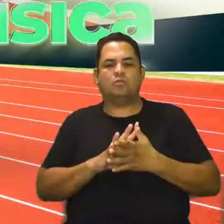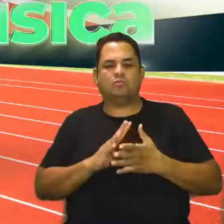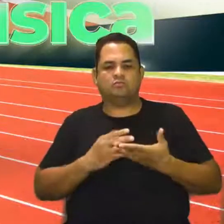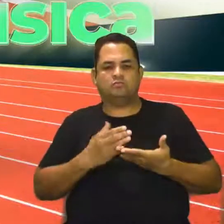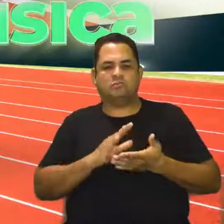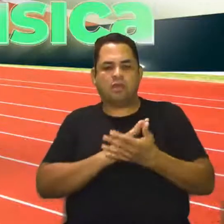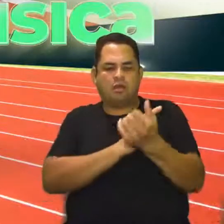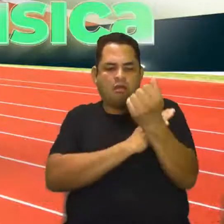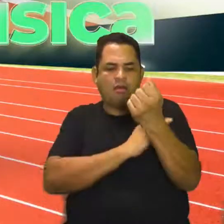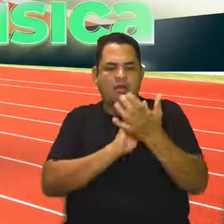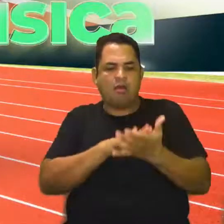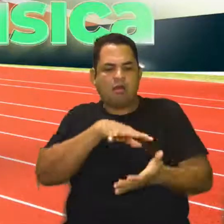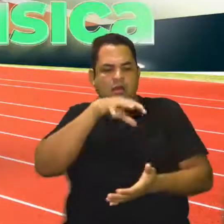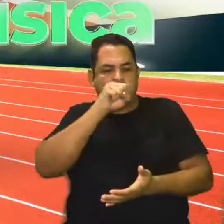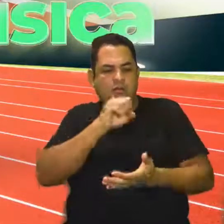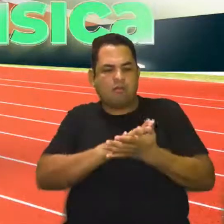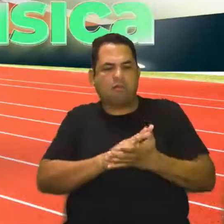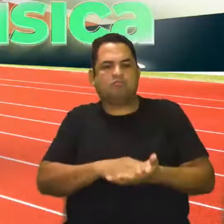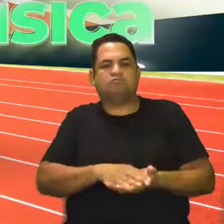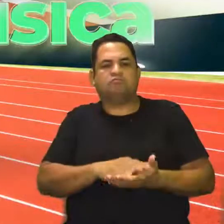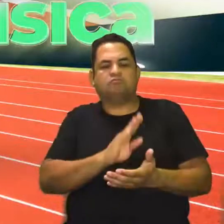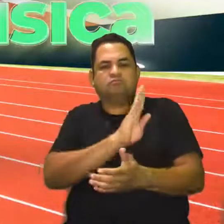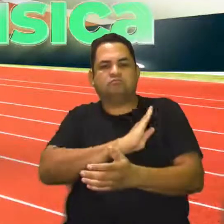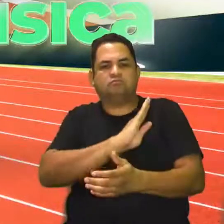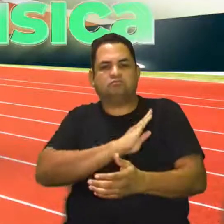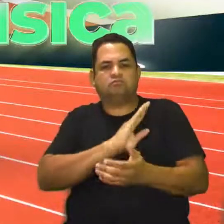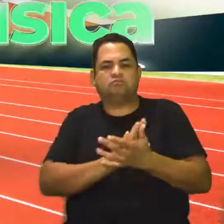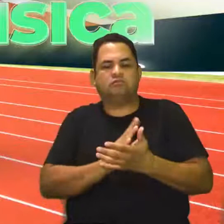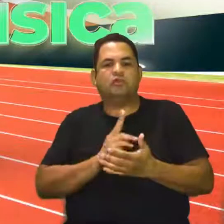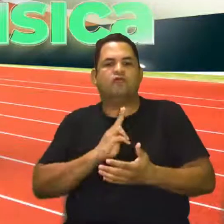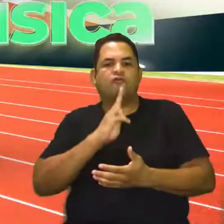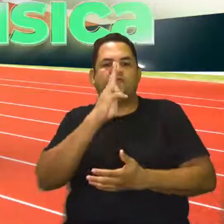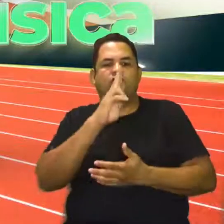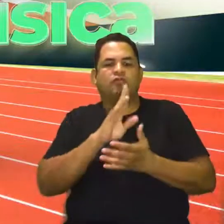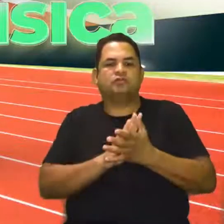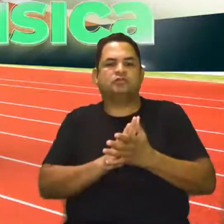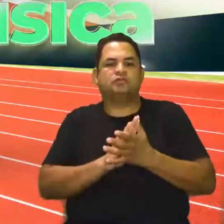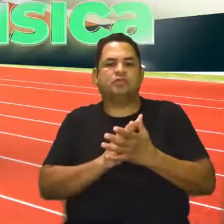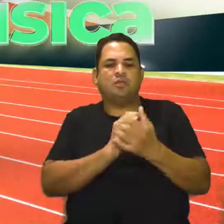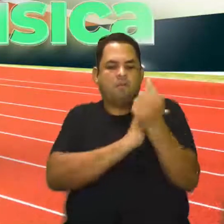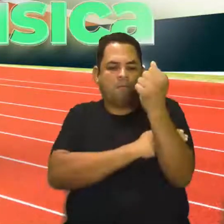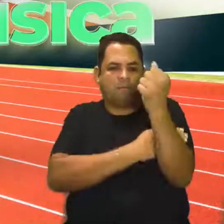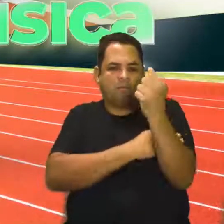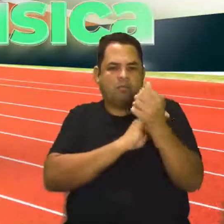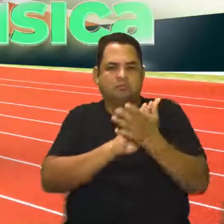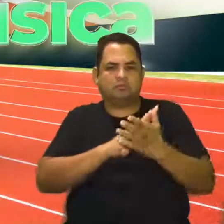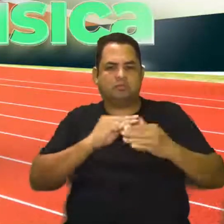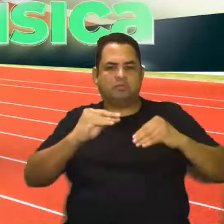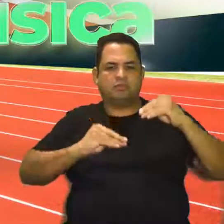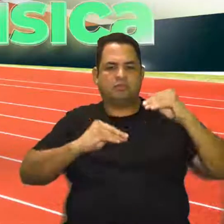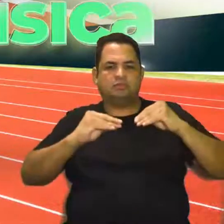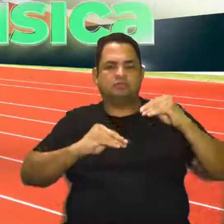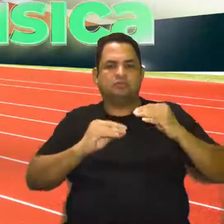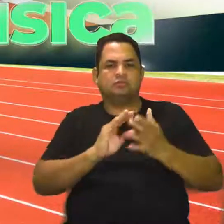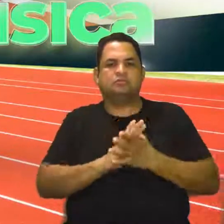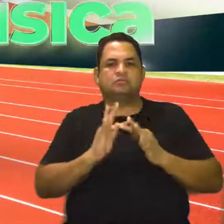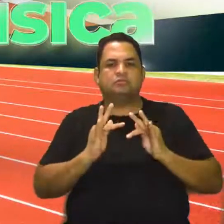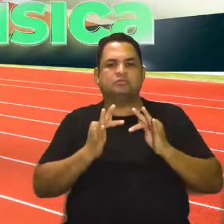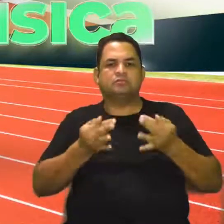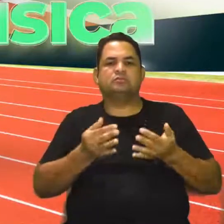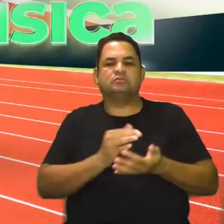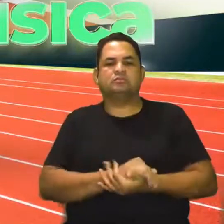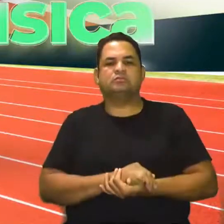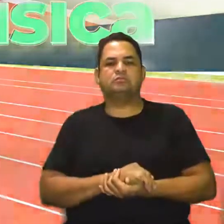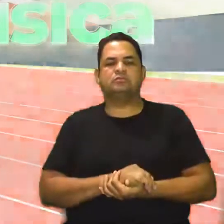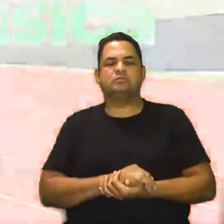resistência cardiorrespiratória, força e resistência muscular e a flexibilidade, ok? Fechou? Vamos